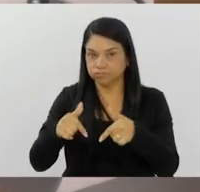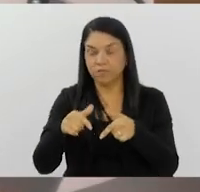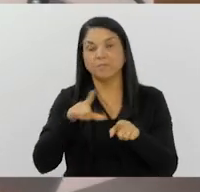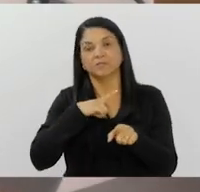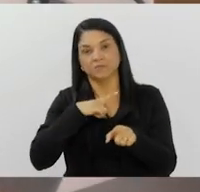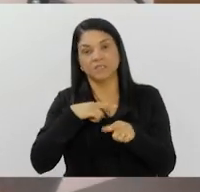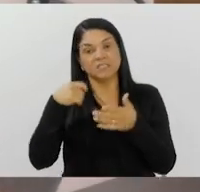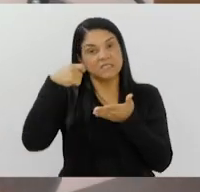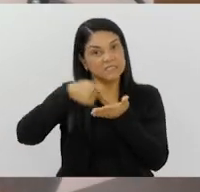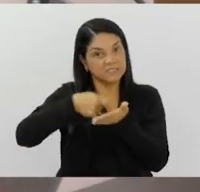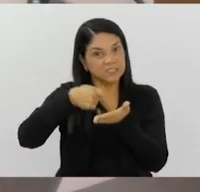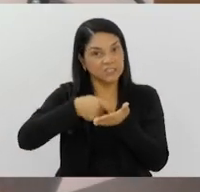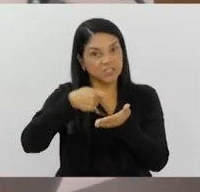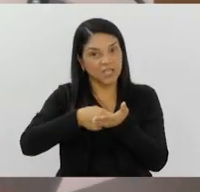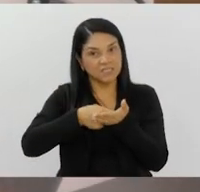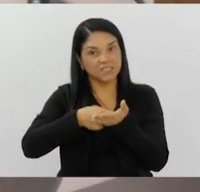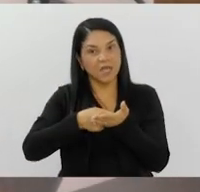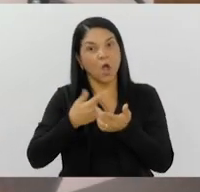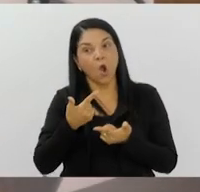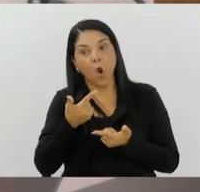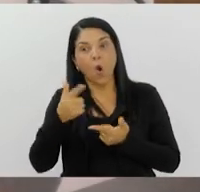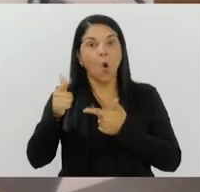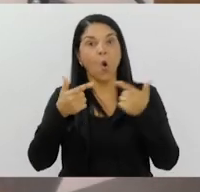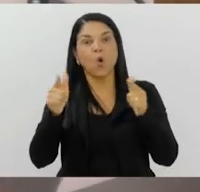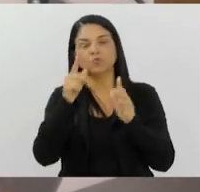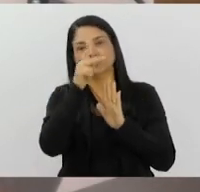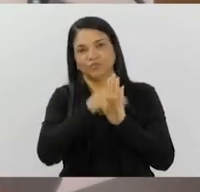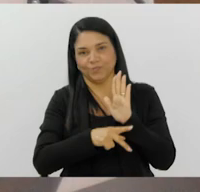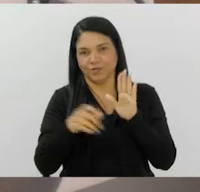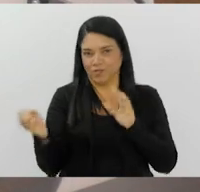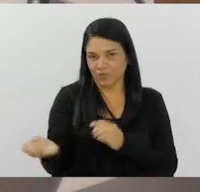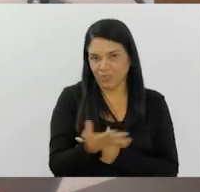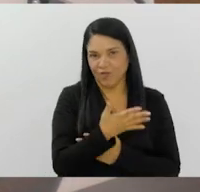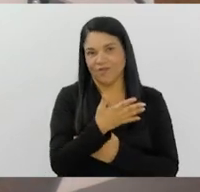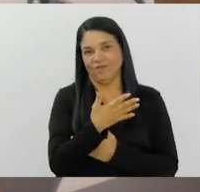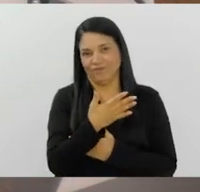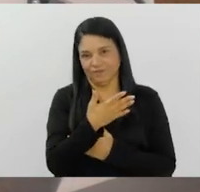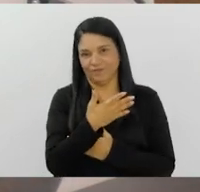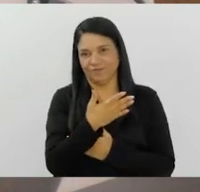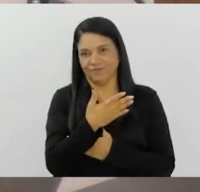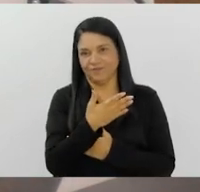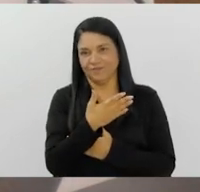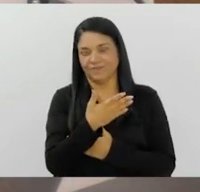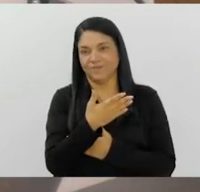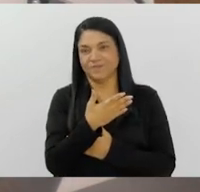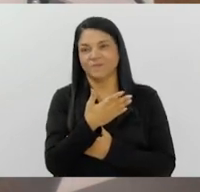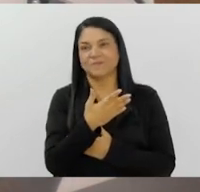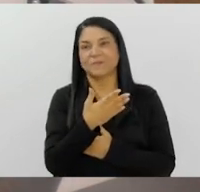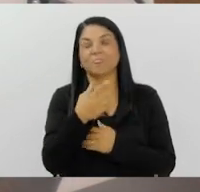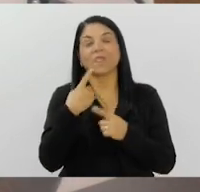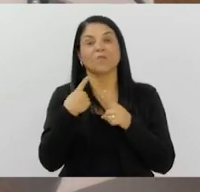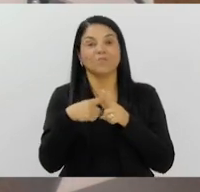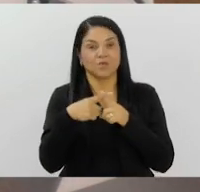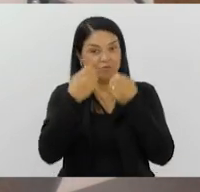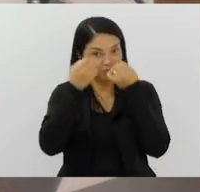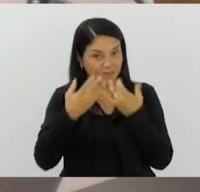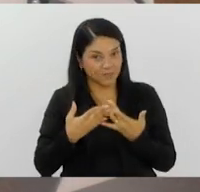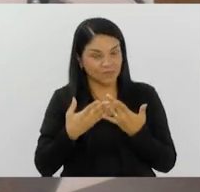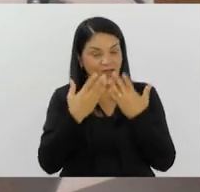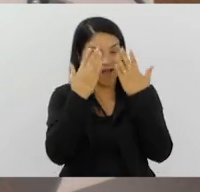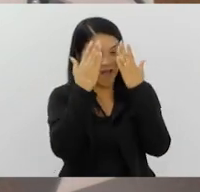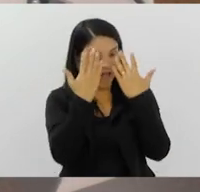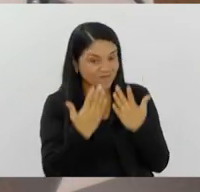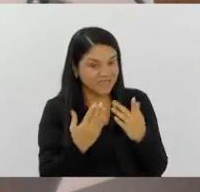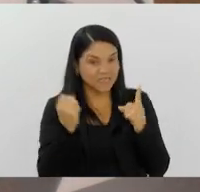também exigência para eventuais outros novos projetos e E é porque eu falo isso porque a avaliação de